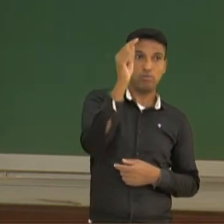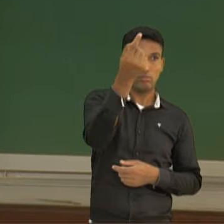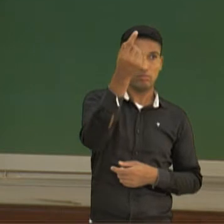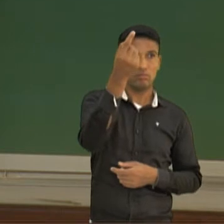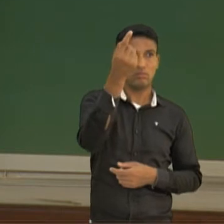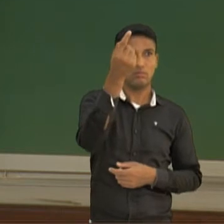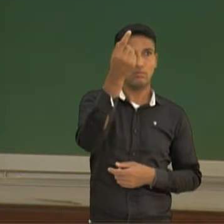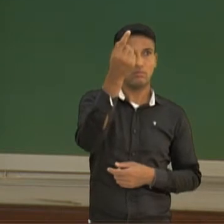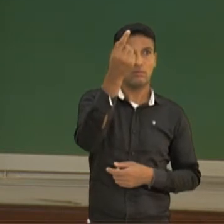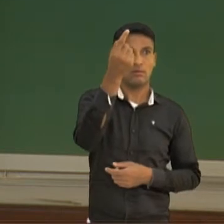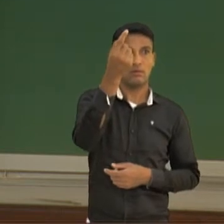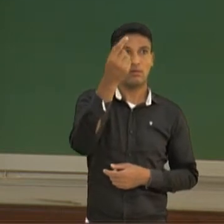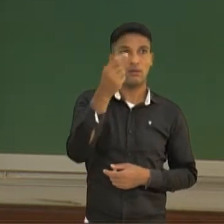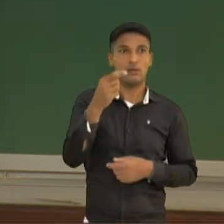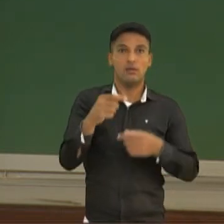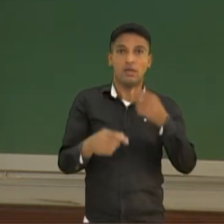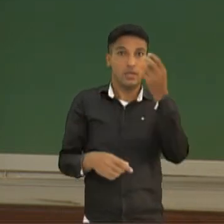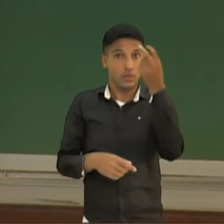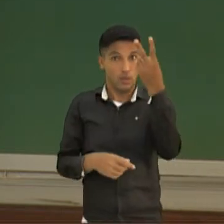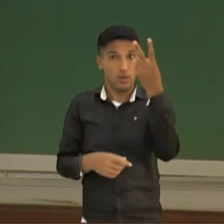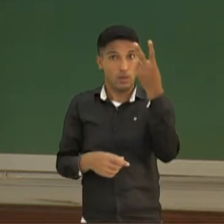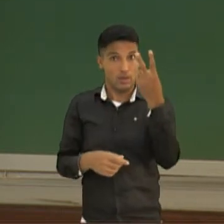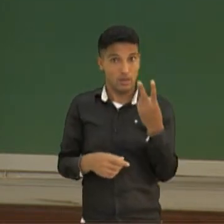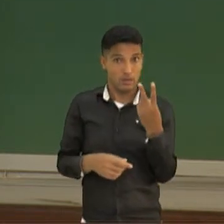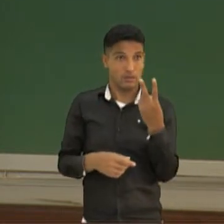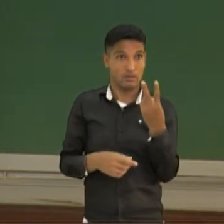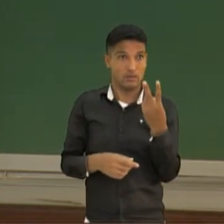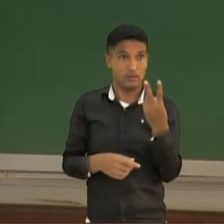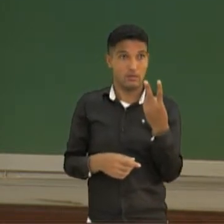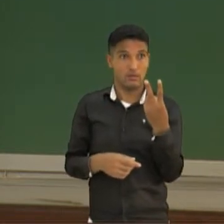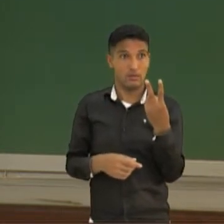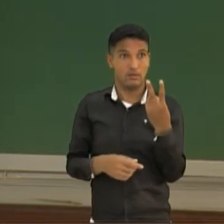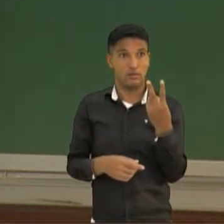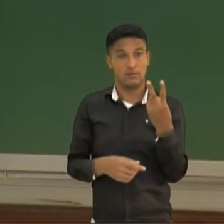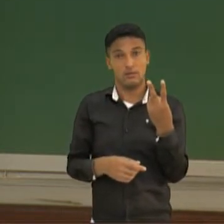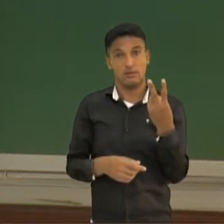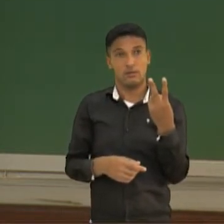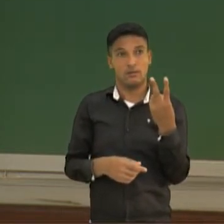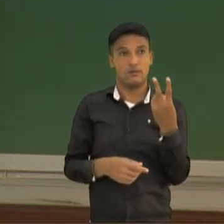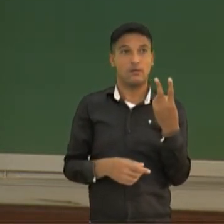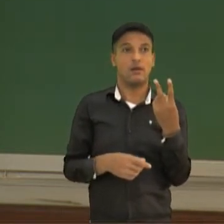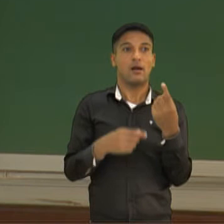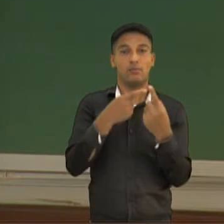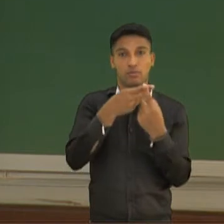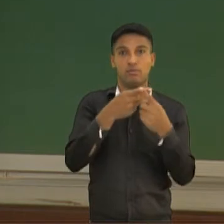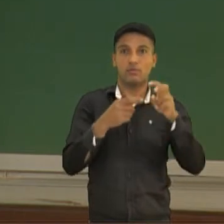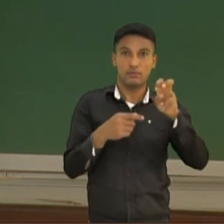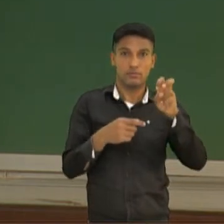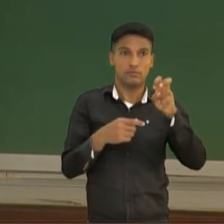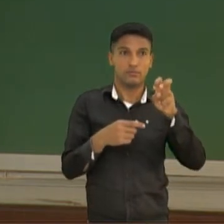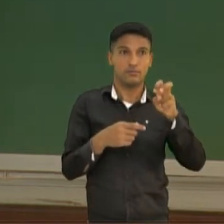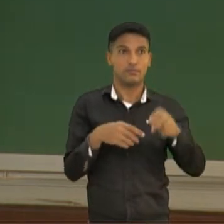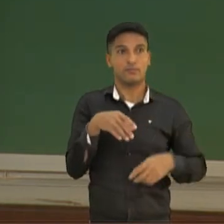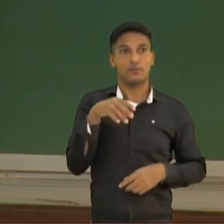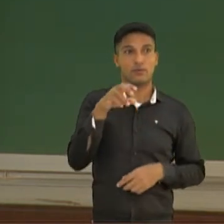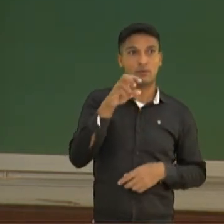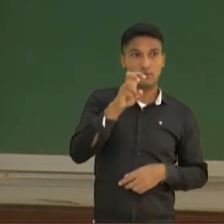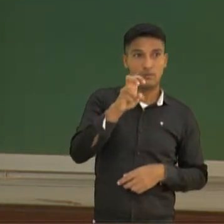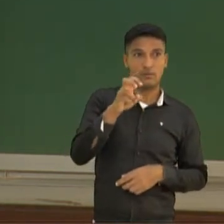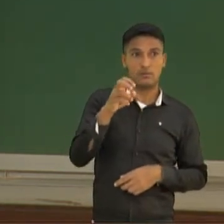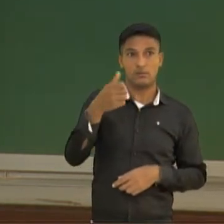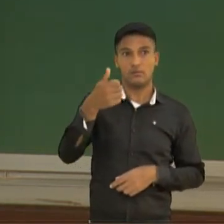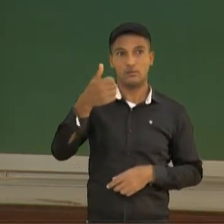centena. 200 mais 200, ou seja, 2 centenas mais 2 centenas mais uma centena, 5 centenas. Então, quer dizer que se eu